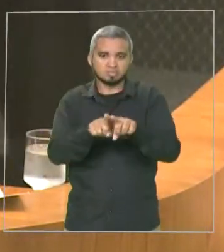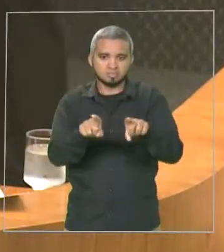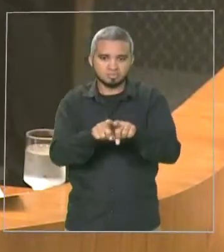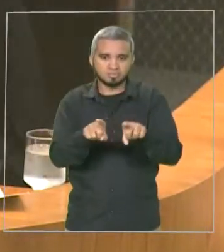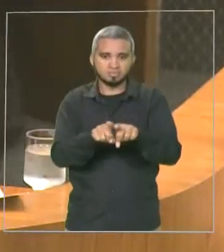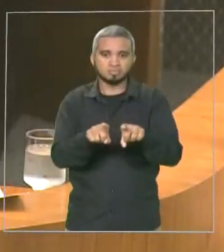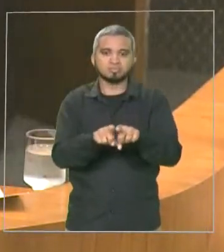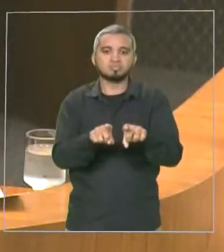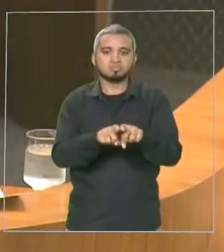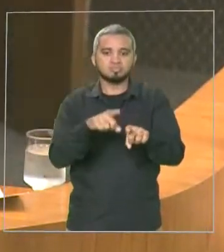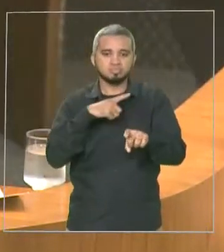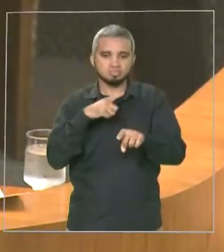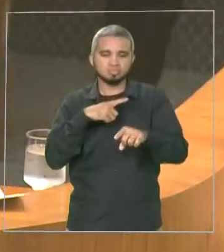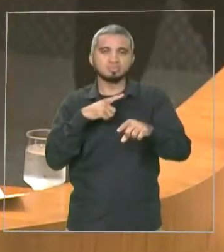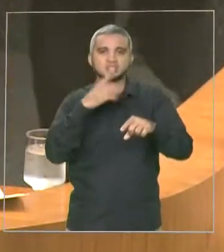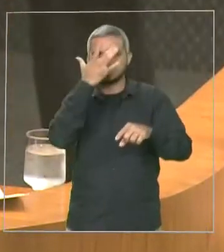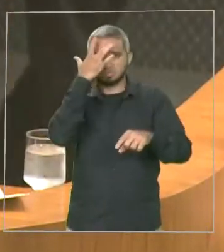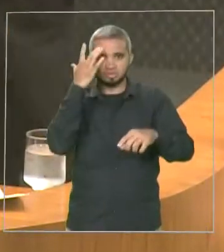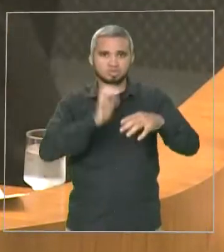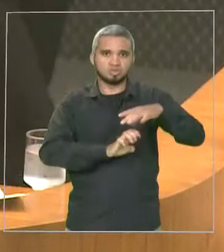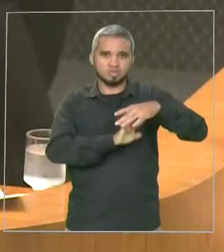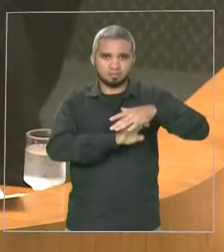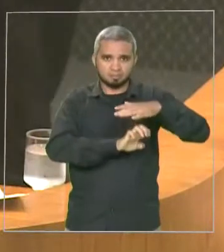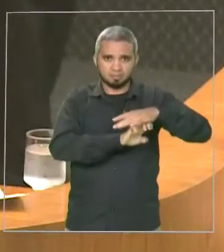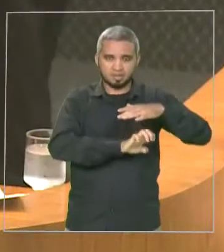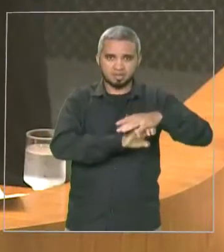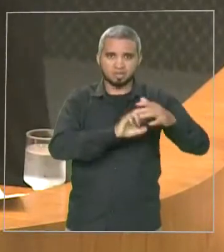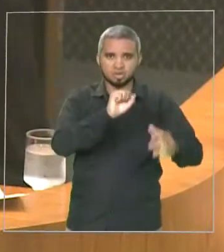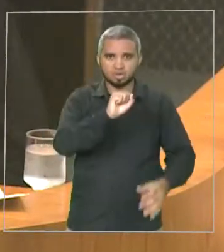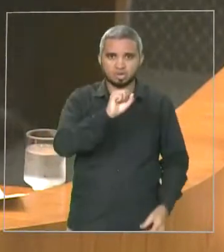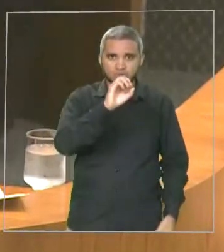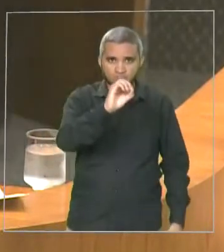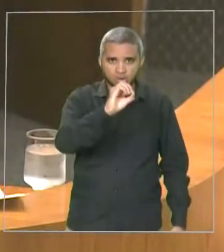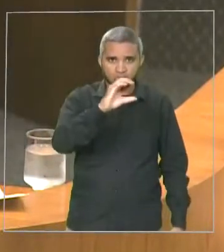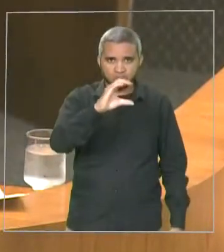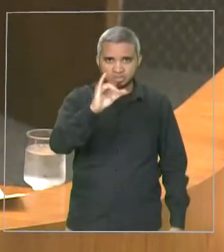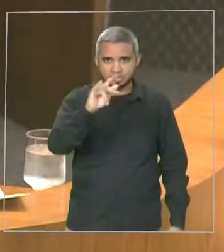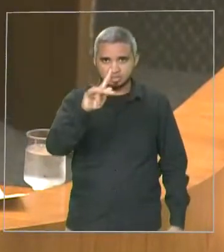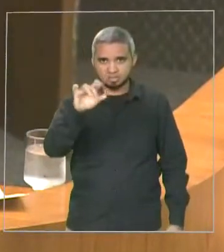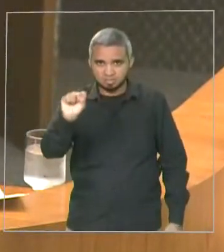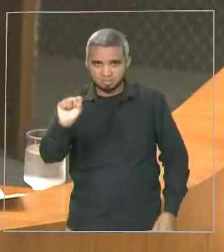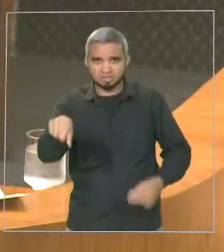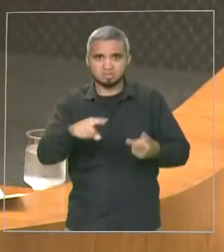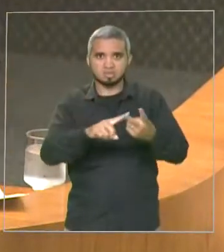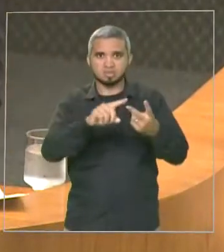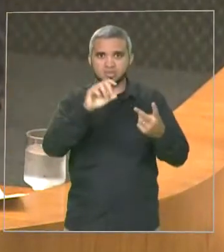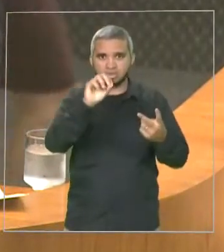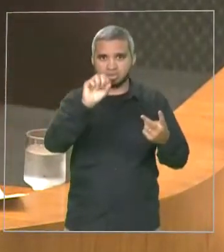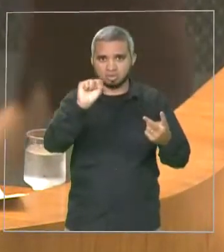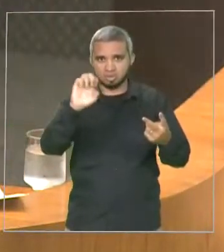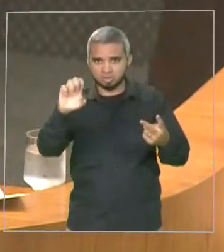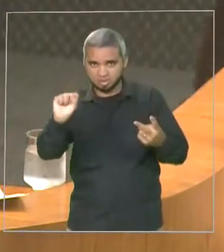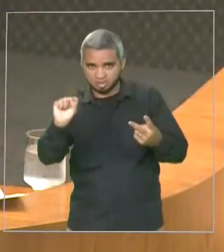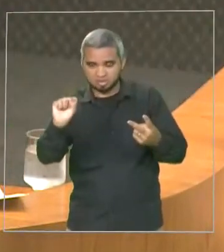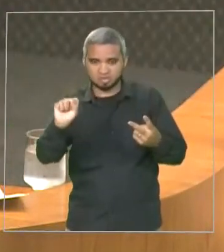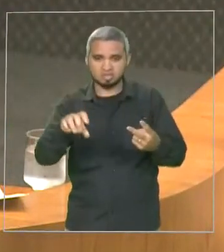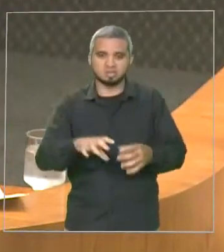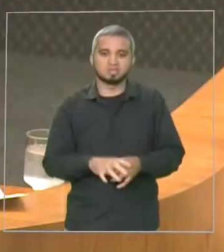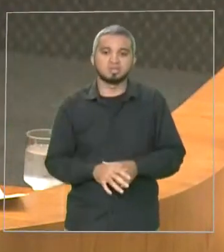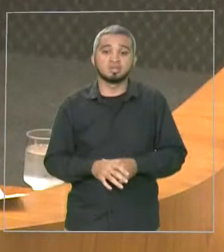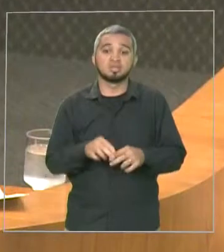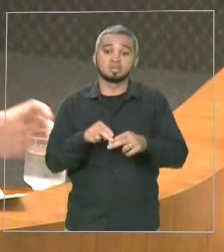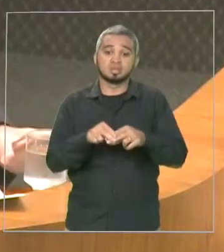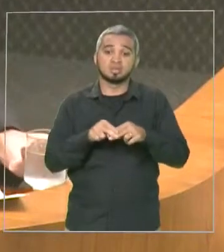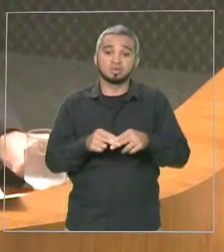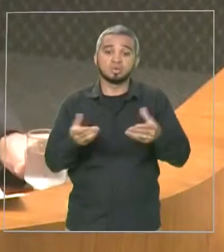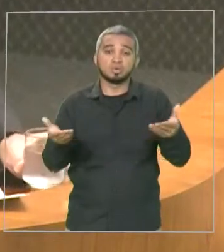empregados das OCIPs e OS. Antes não existia nenhum critério, era uma indicação, muitas vezes política. Hoje é necessário que essa